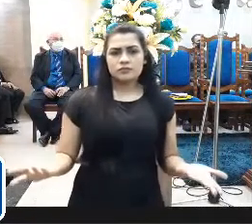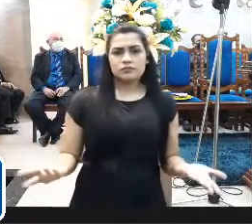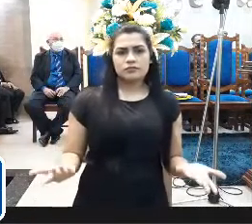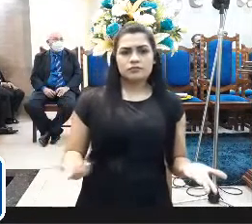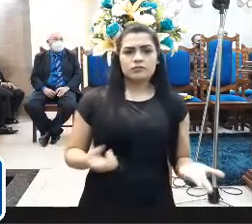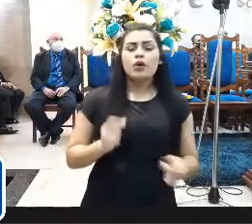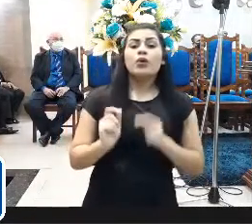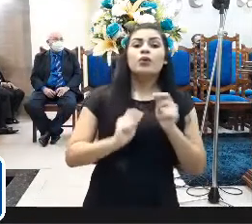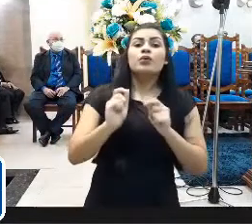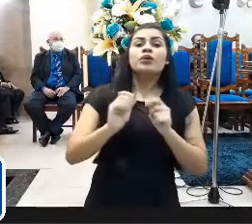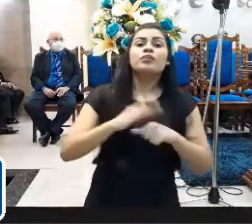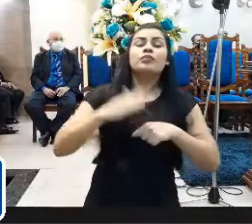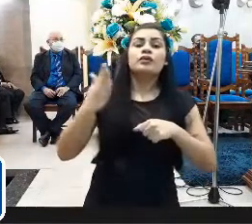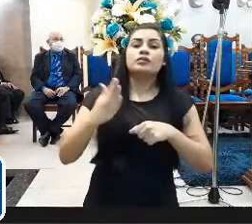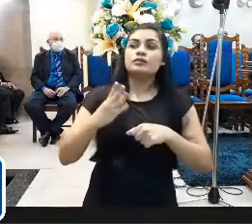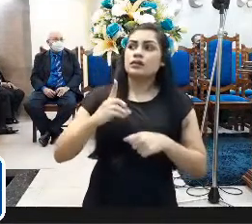mais?